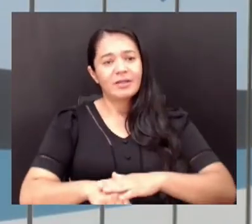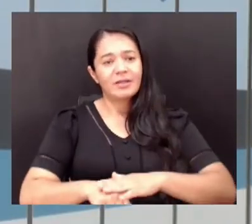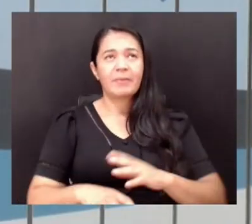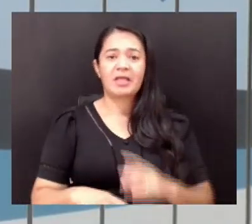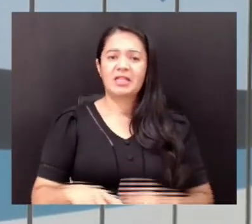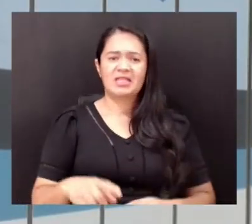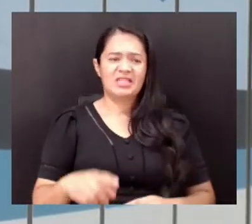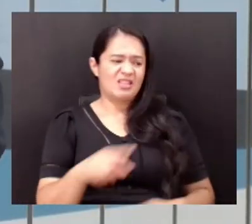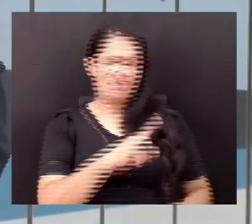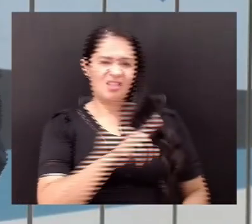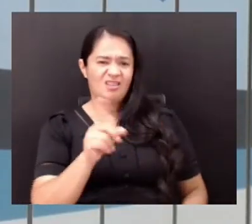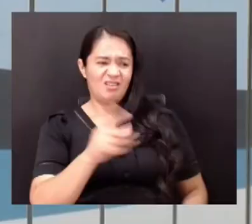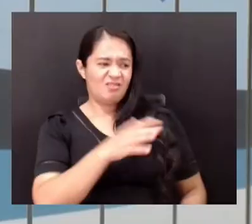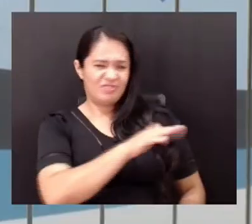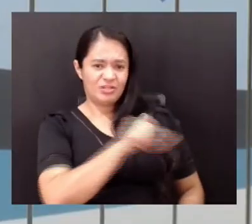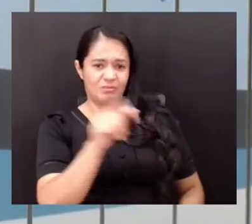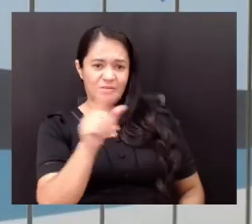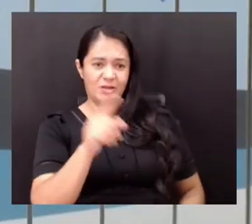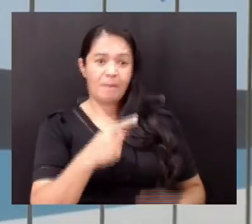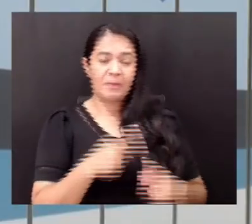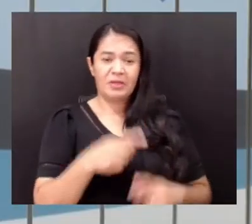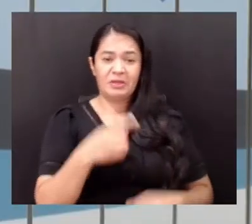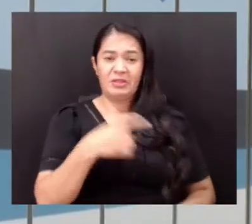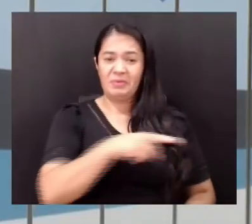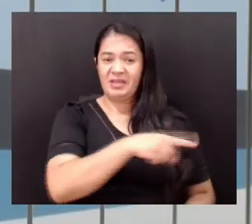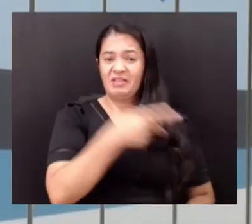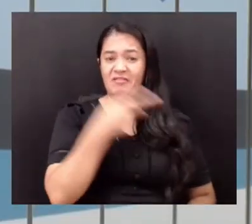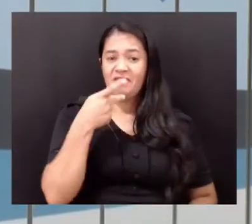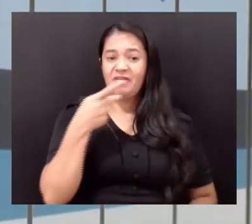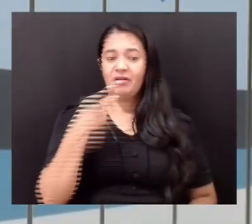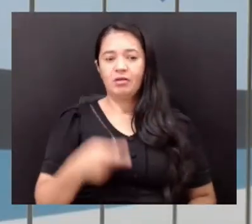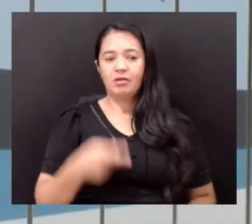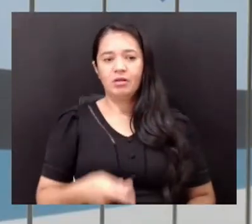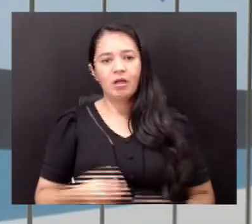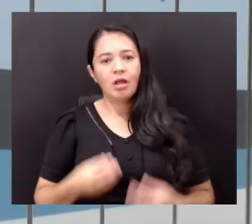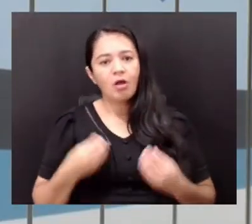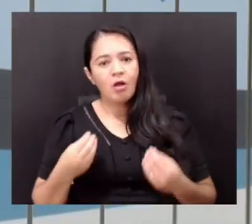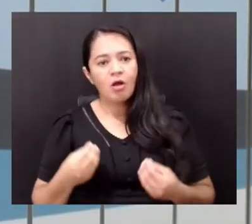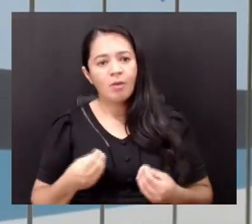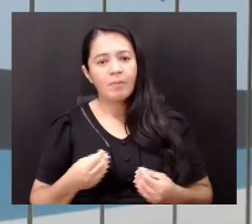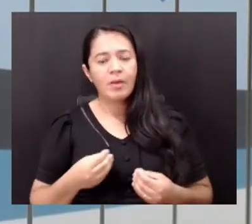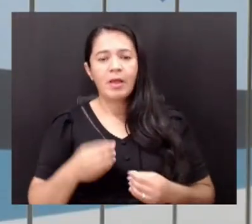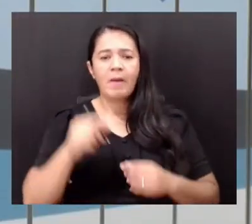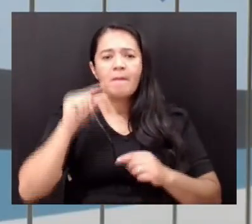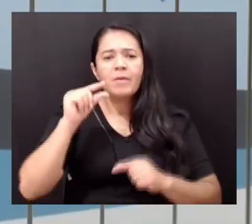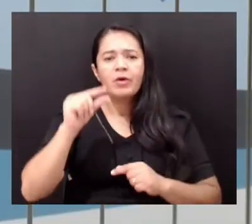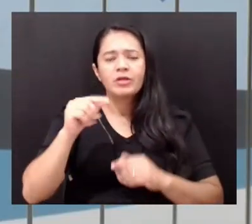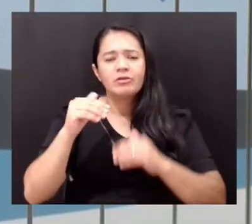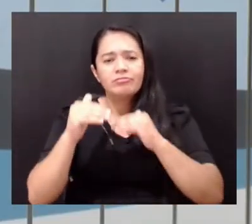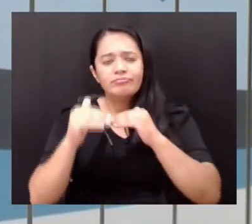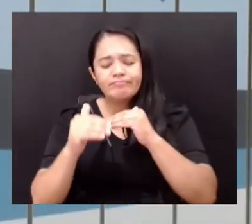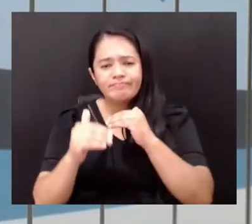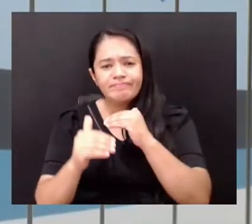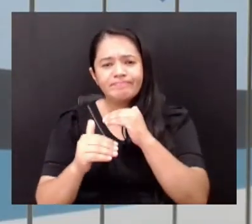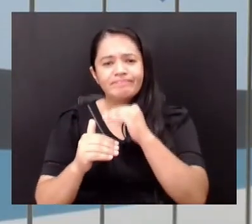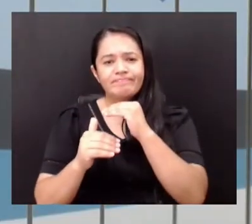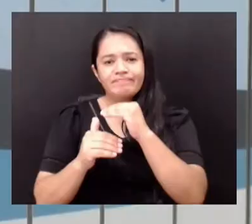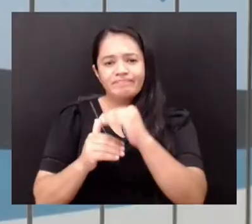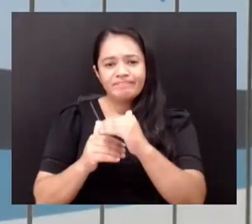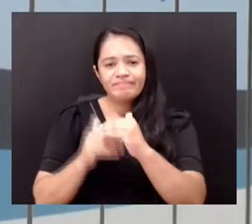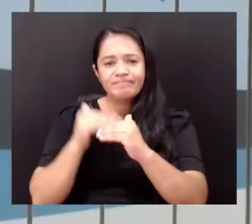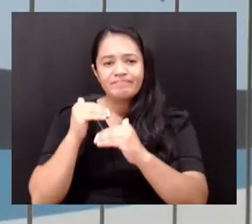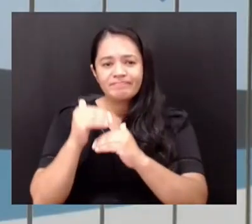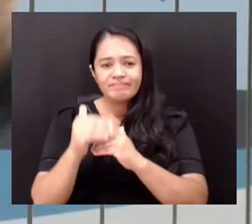conta, não, eu tenho medo do que ele vai falar. Mas começa a dar espaço, faz a tentativa. Eu já trabalhei